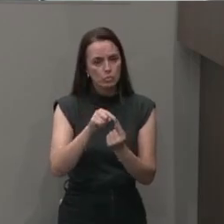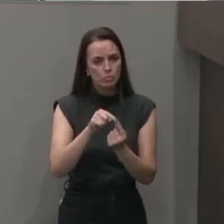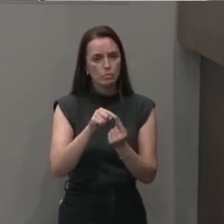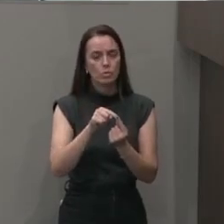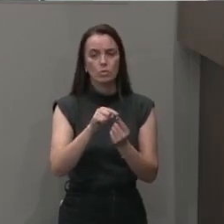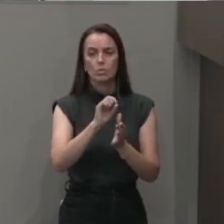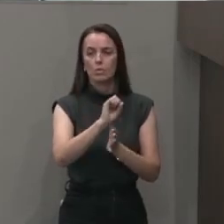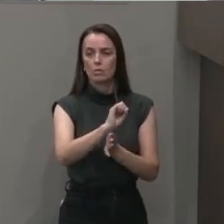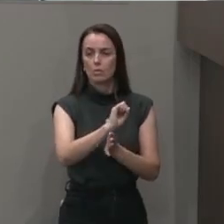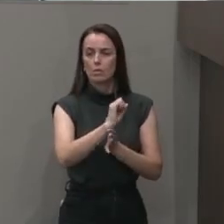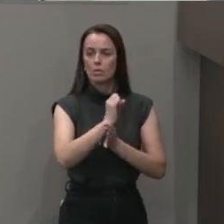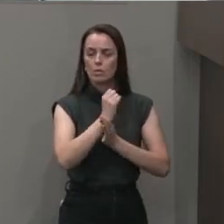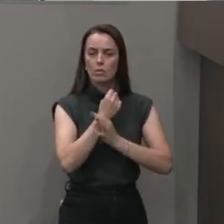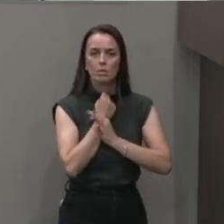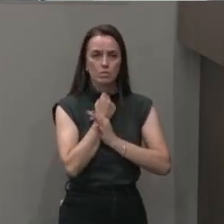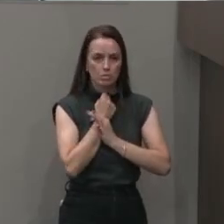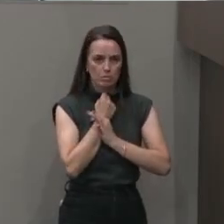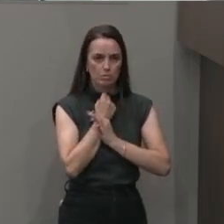garantia